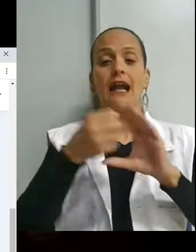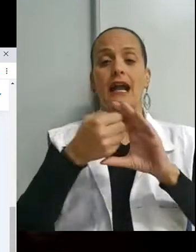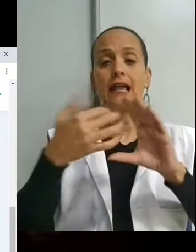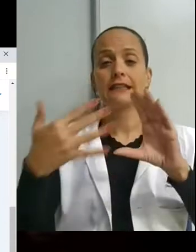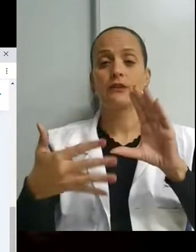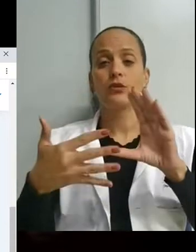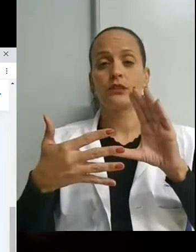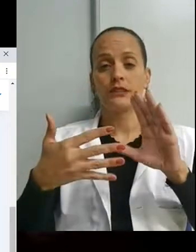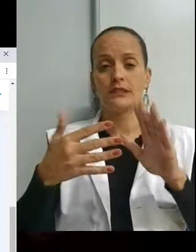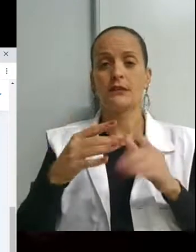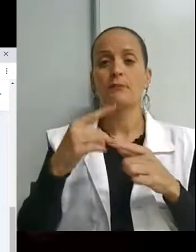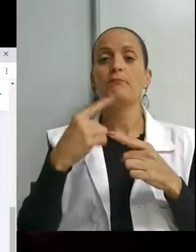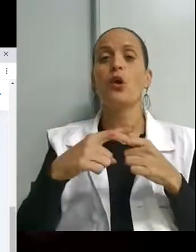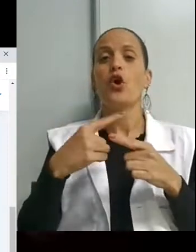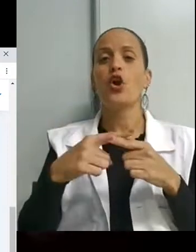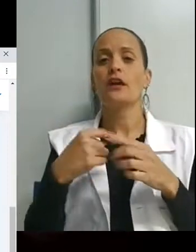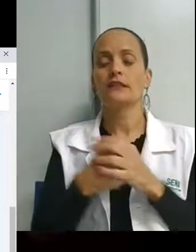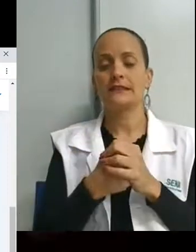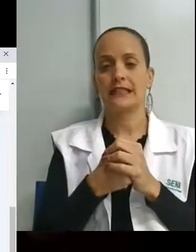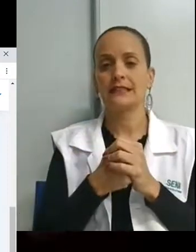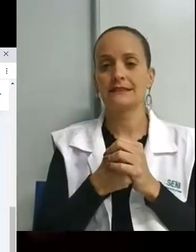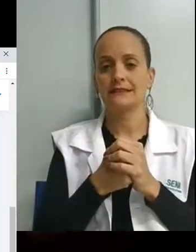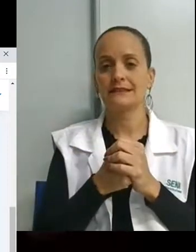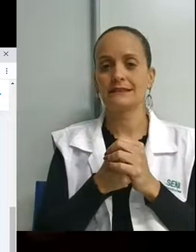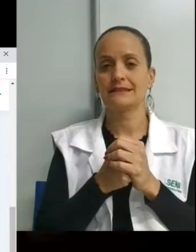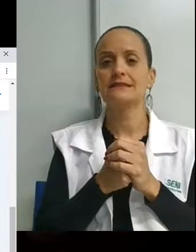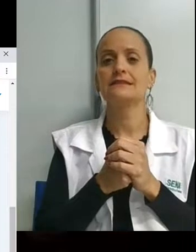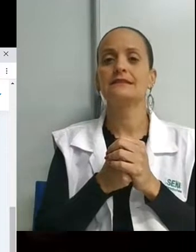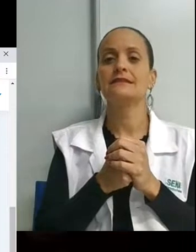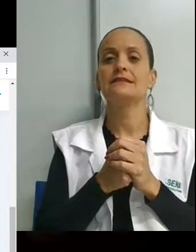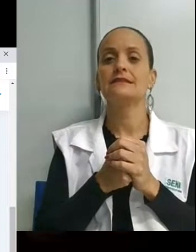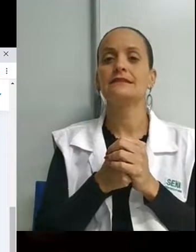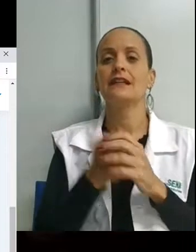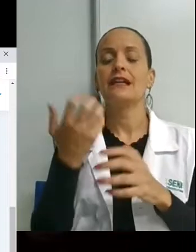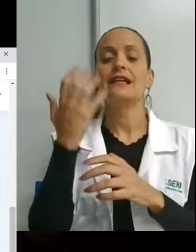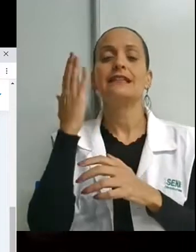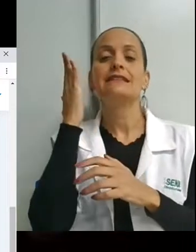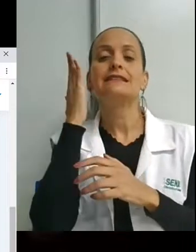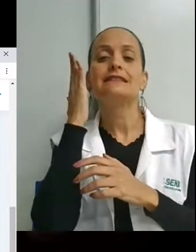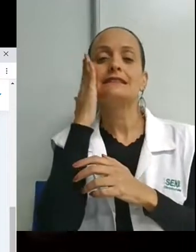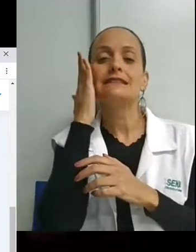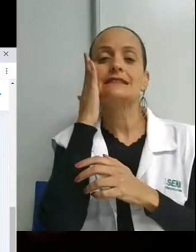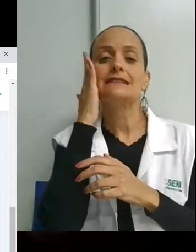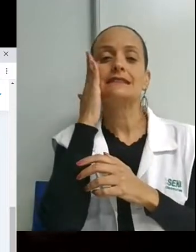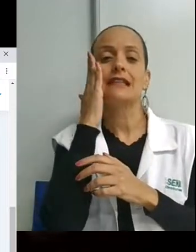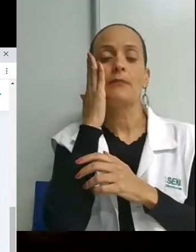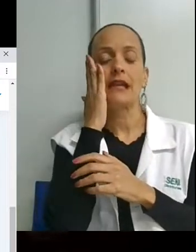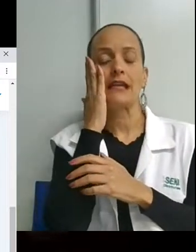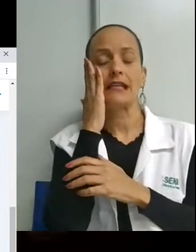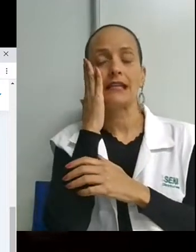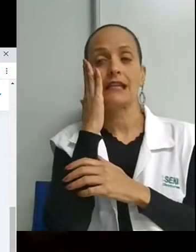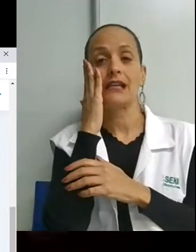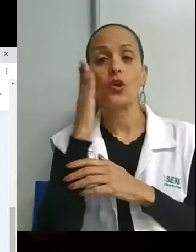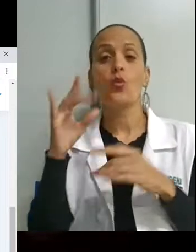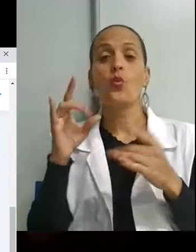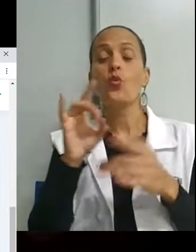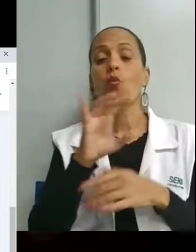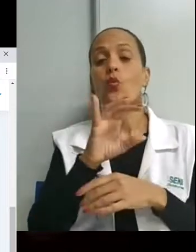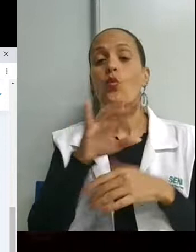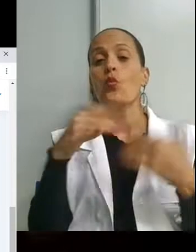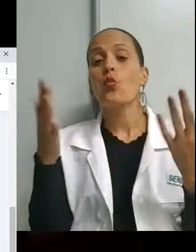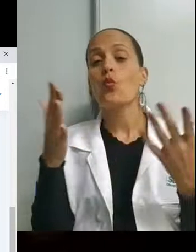quê? Porque é ele que vai determinar qual categoria que eu vou usar em cada segmento aqui da residência,